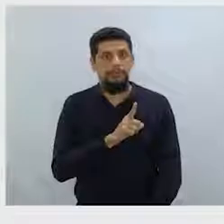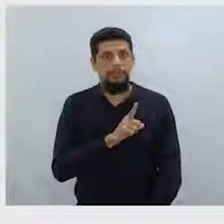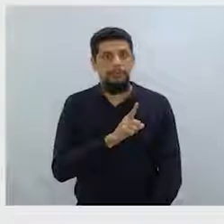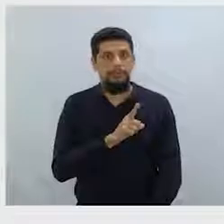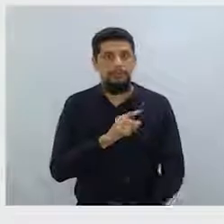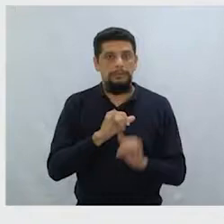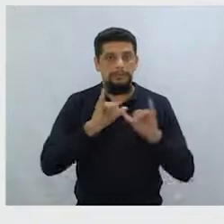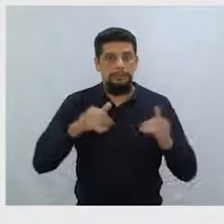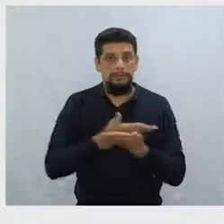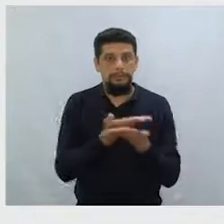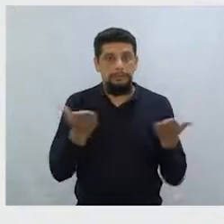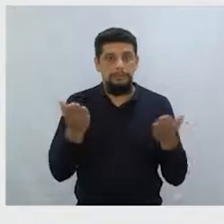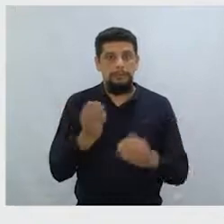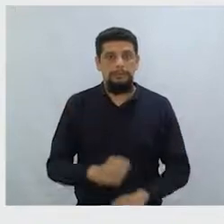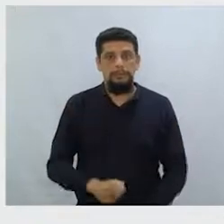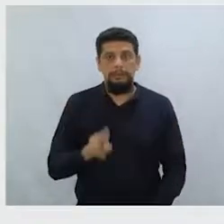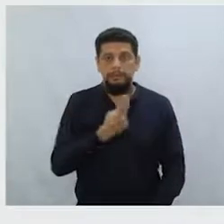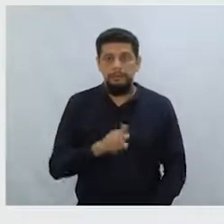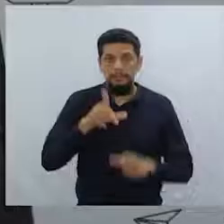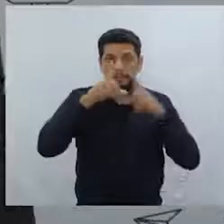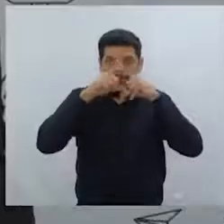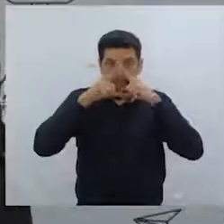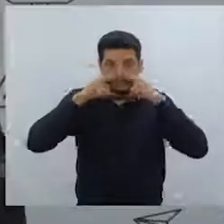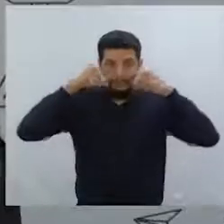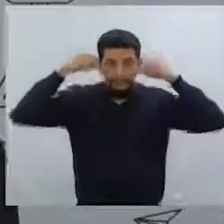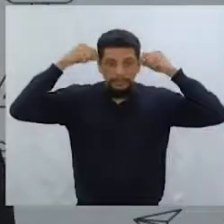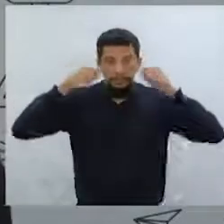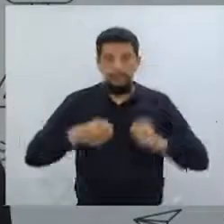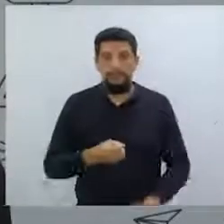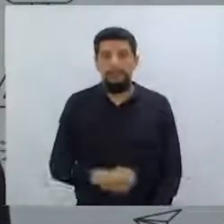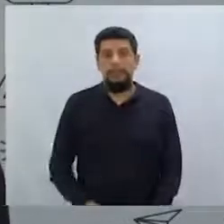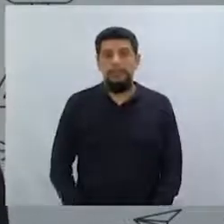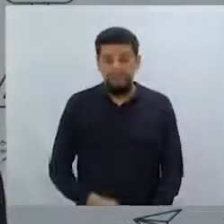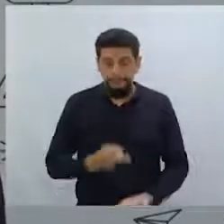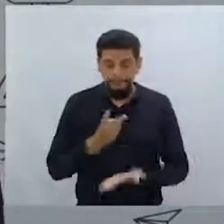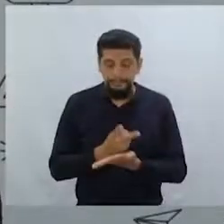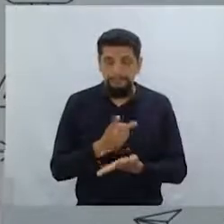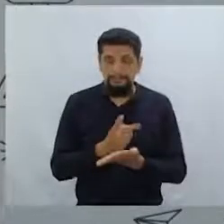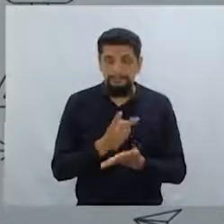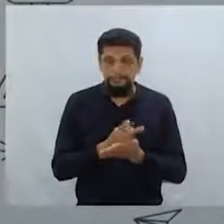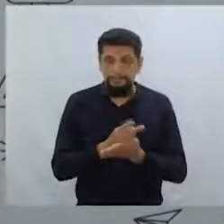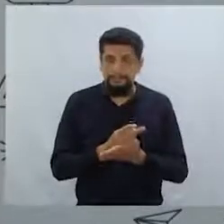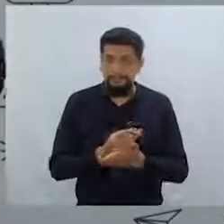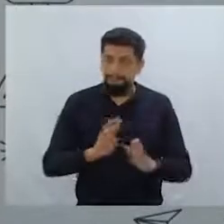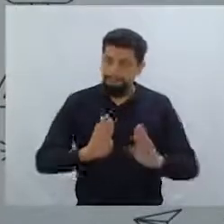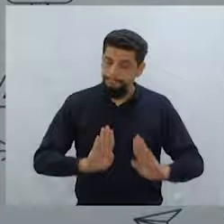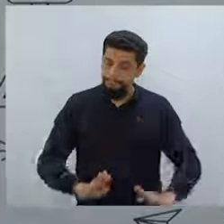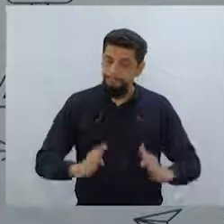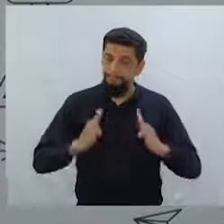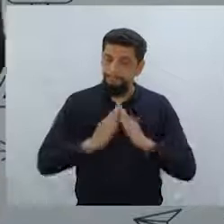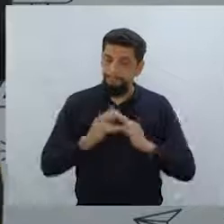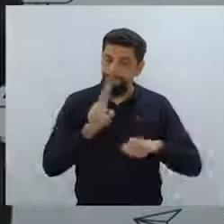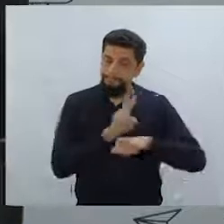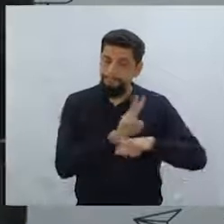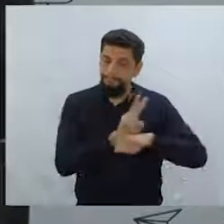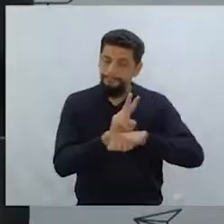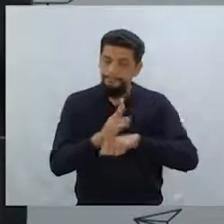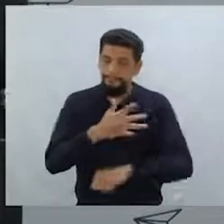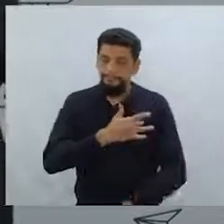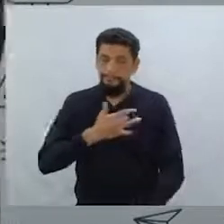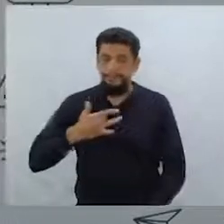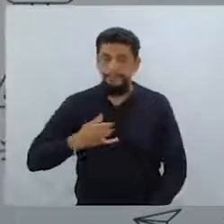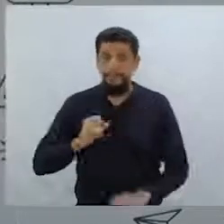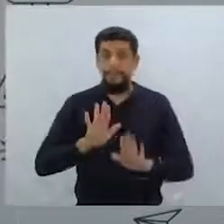Use a máscara. Se precisarmos sair, o ideal é que a gente ainda fique um pouco mais em casa, se